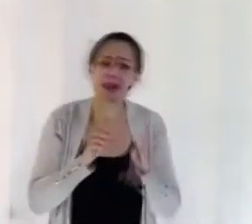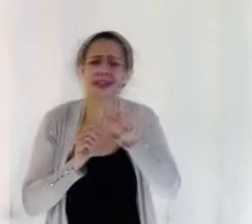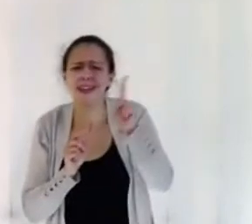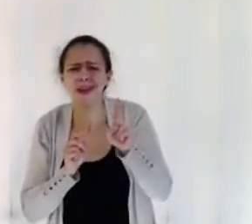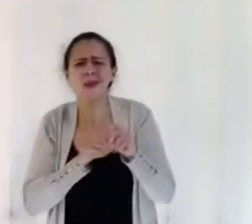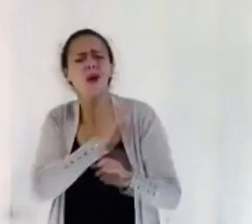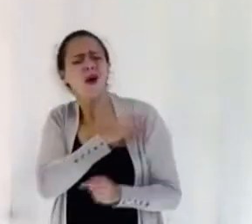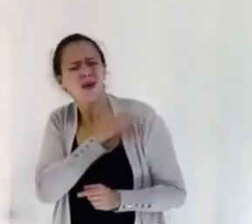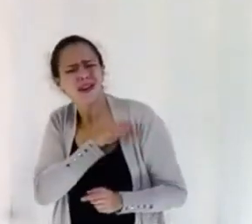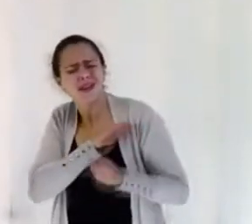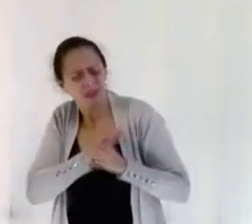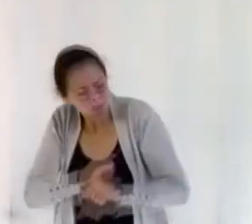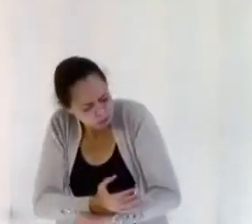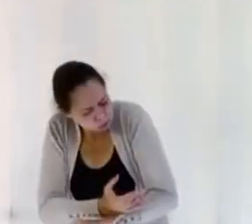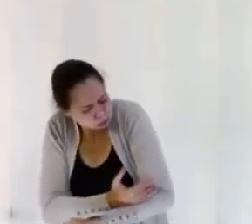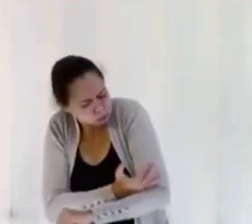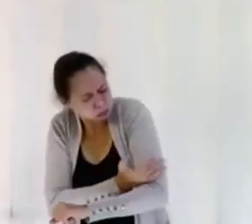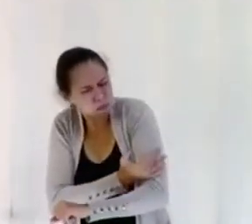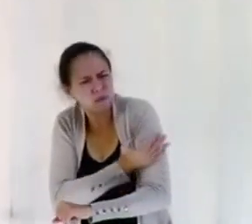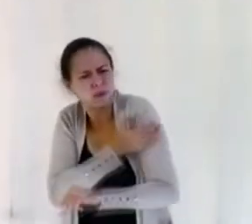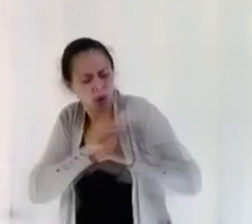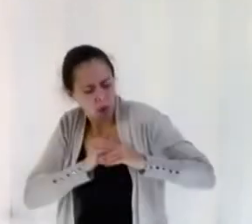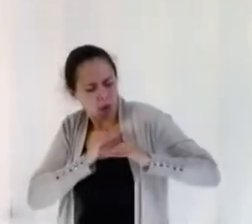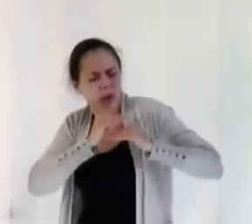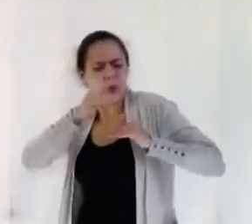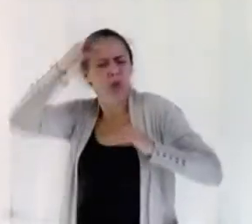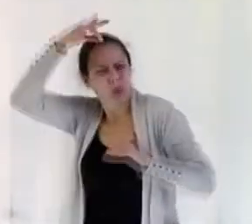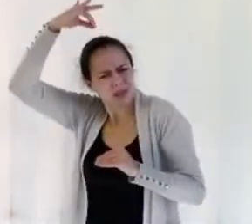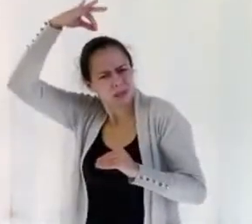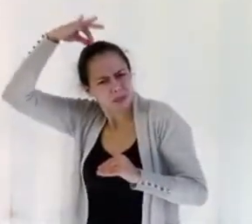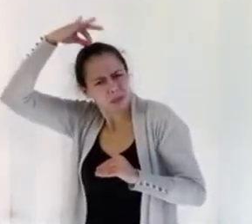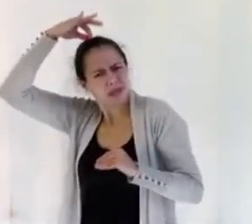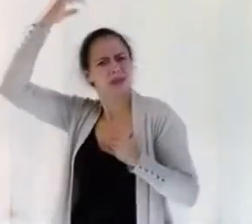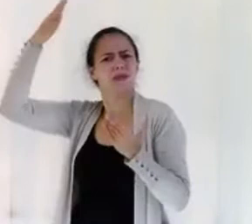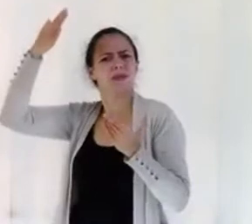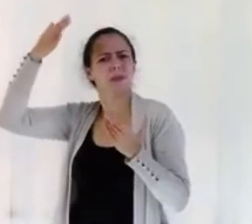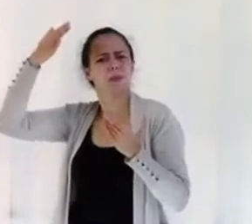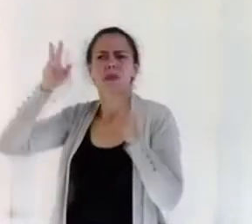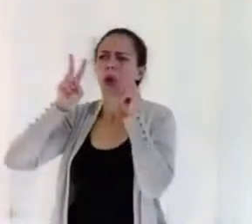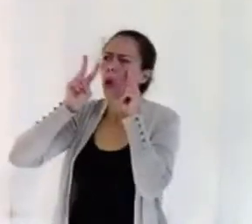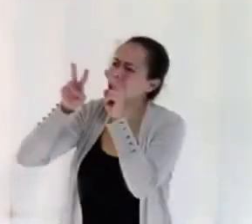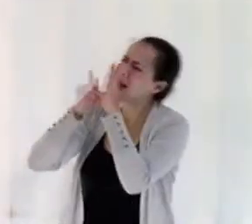queremos caminhar no caminho do nosso Mestre, que nos leva